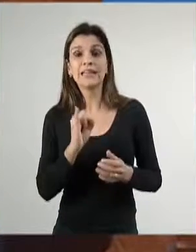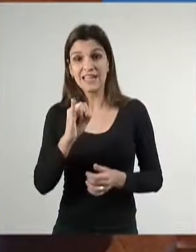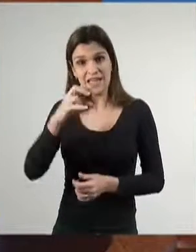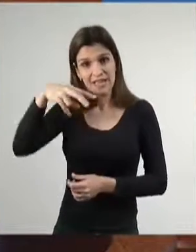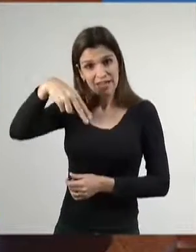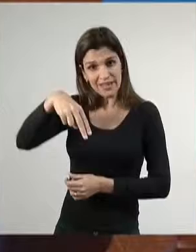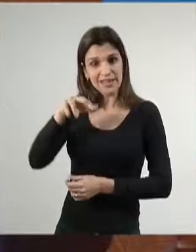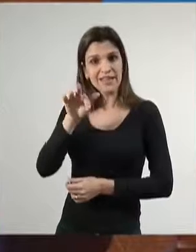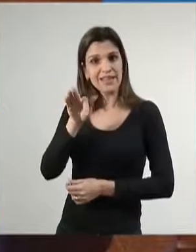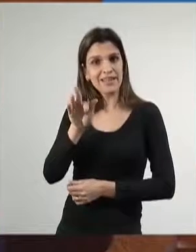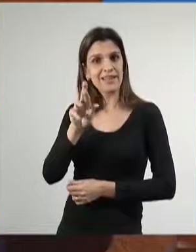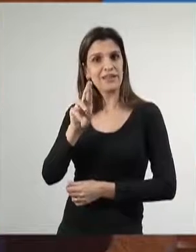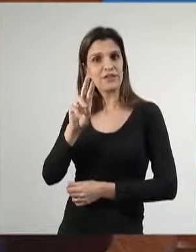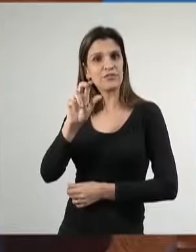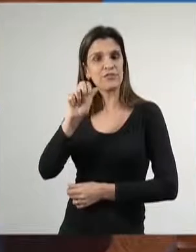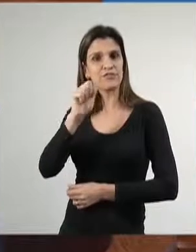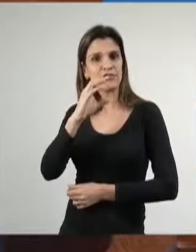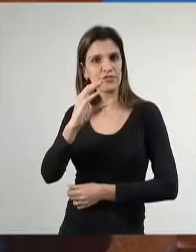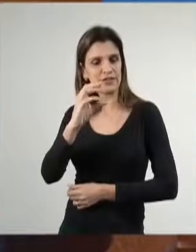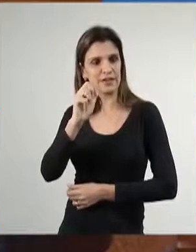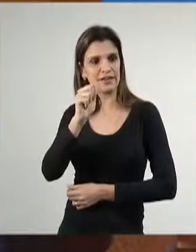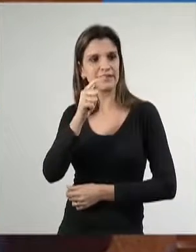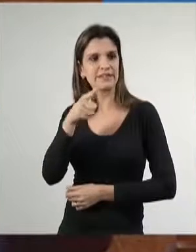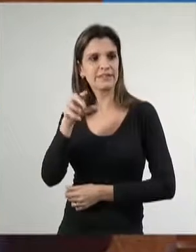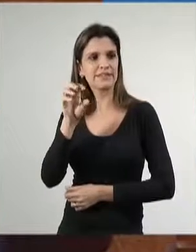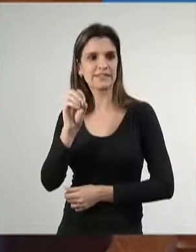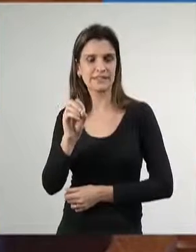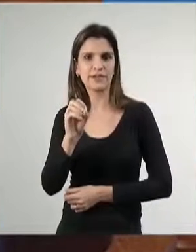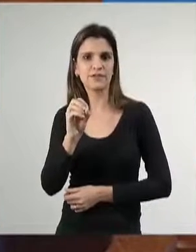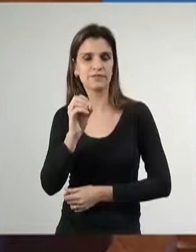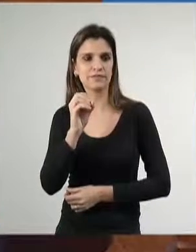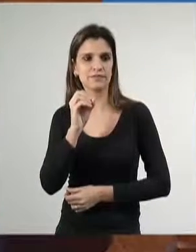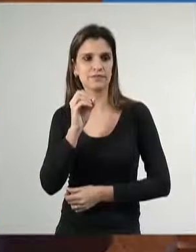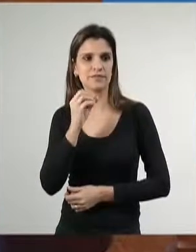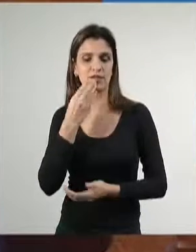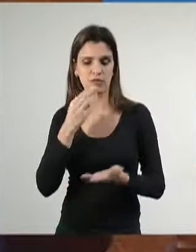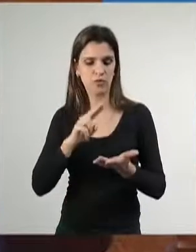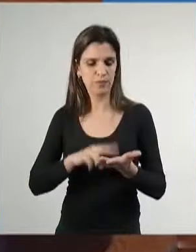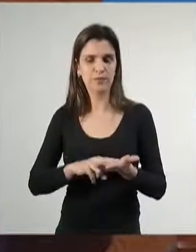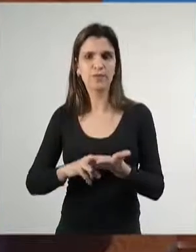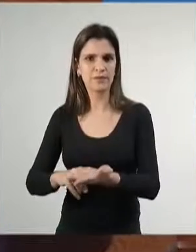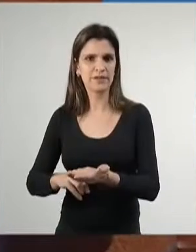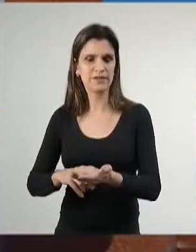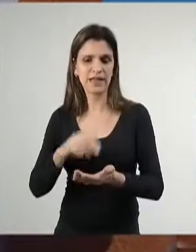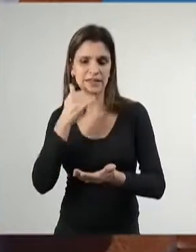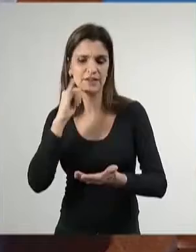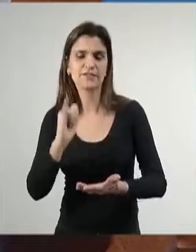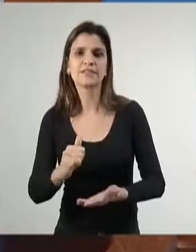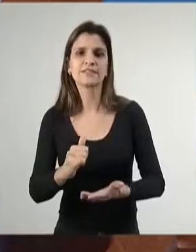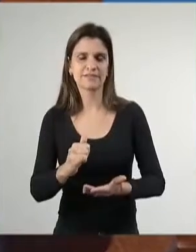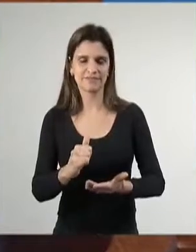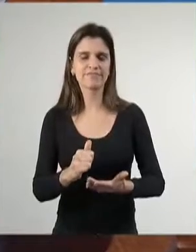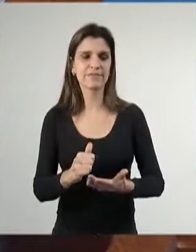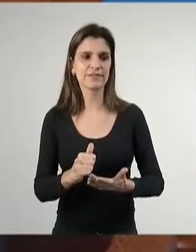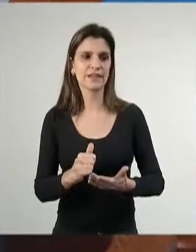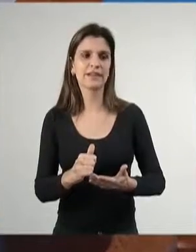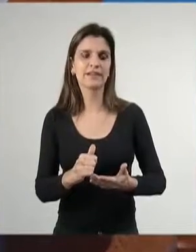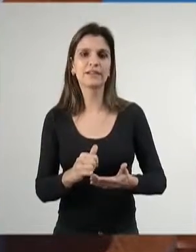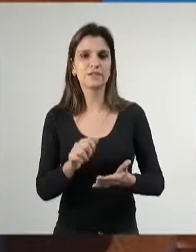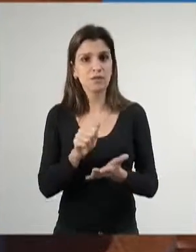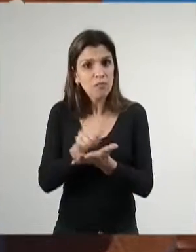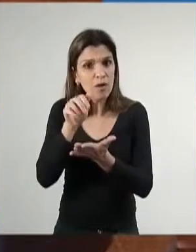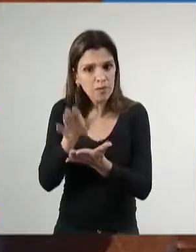notificado pessoalmente ou através de remessa postal ou qualquer outro meio tecnológico hábil. Então, é importante